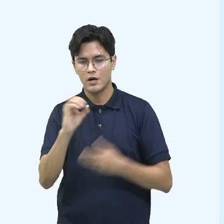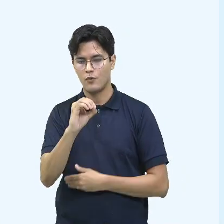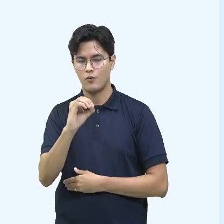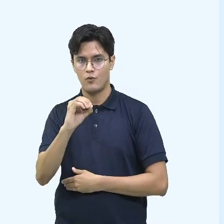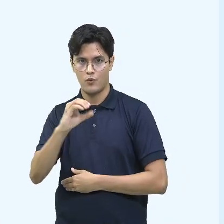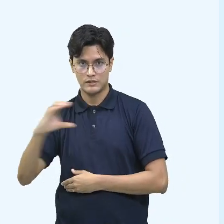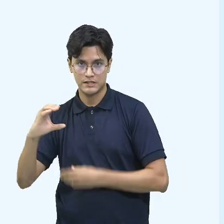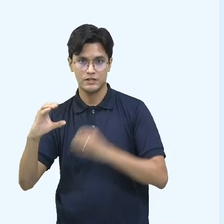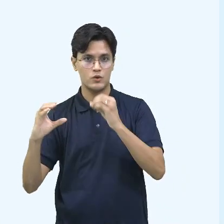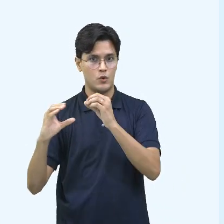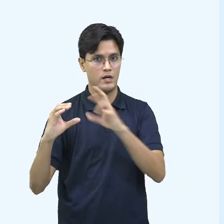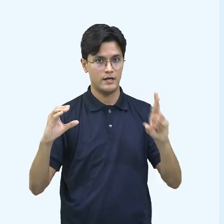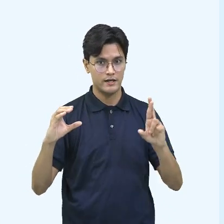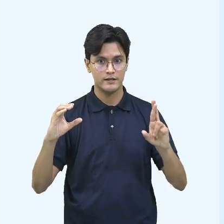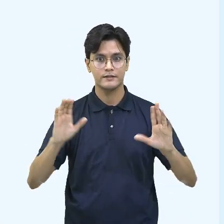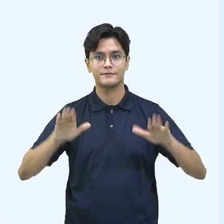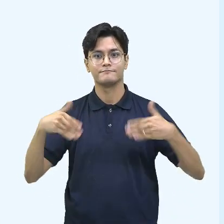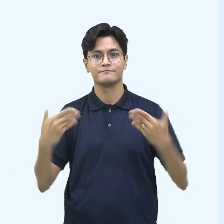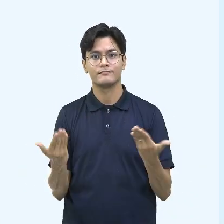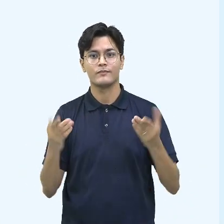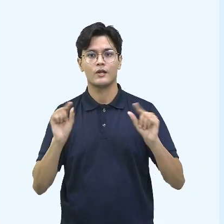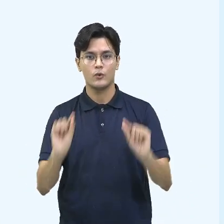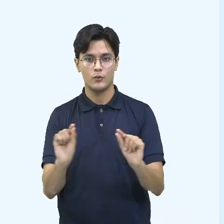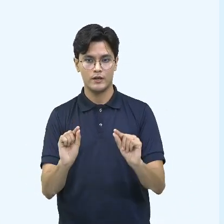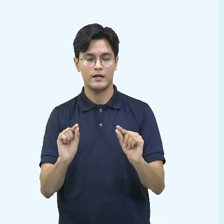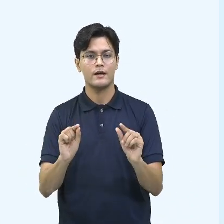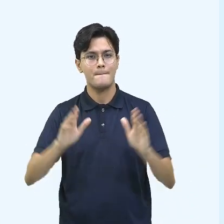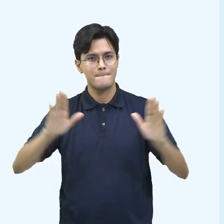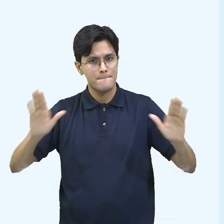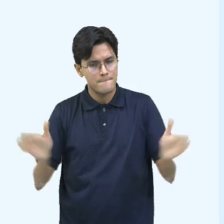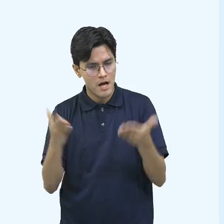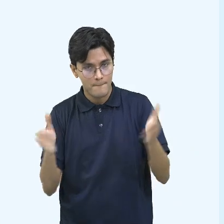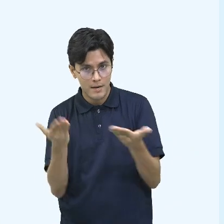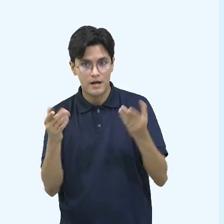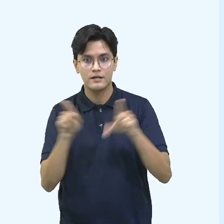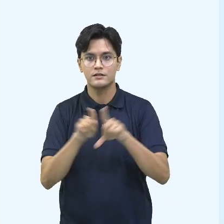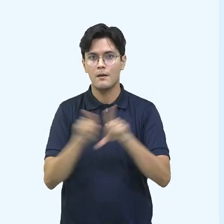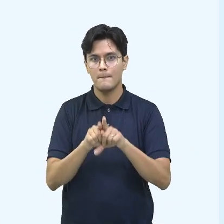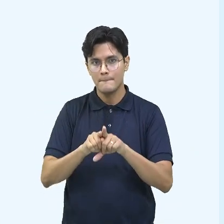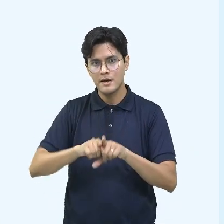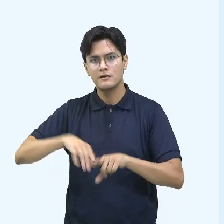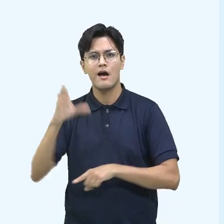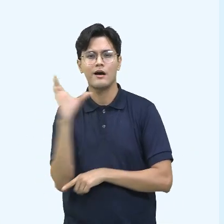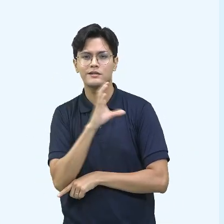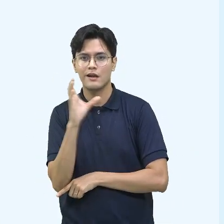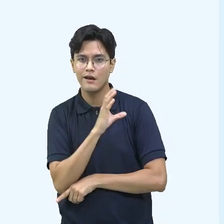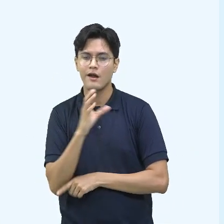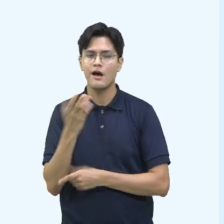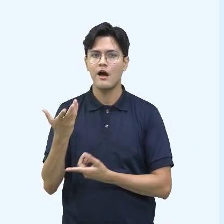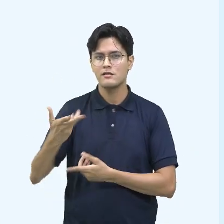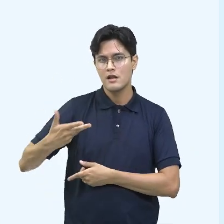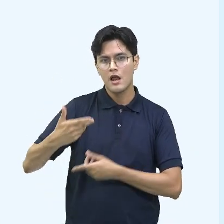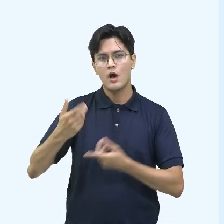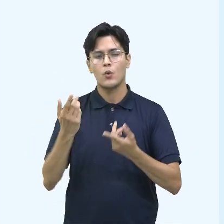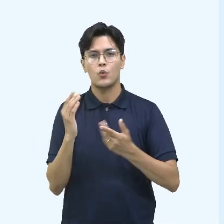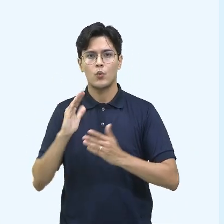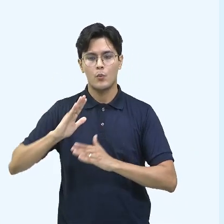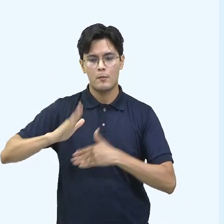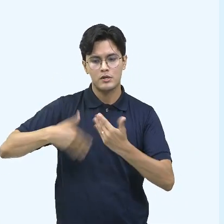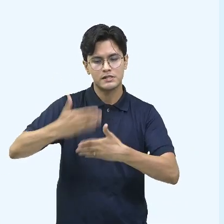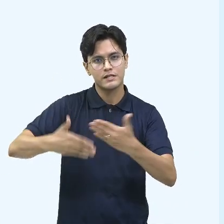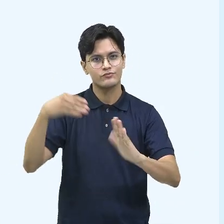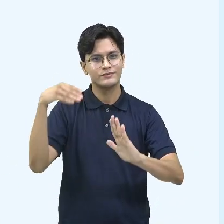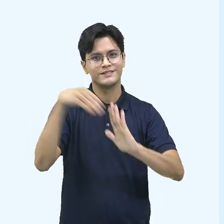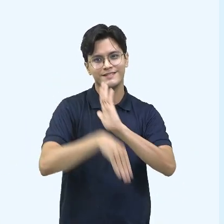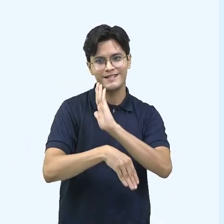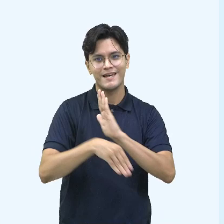vão justamente, né, fomentar e acelerar esse processo de queda, mas que não vai